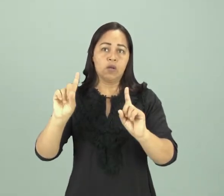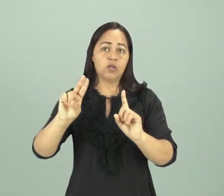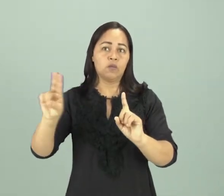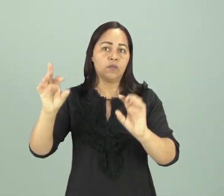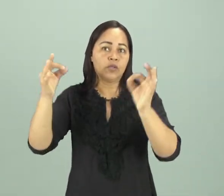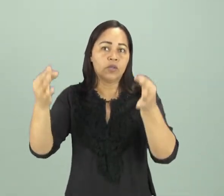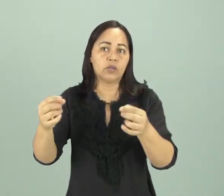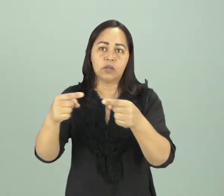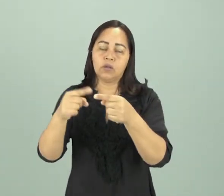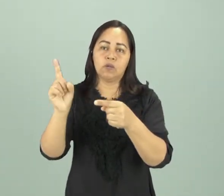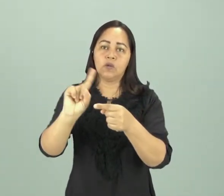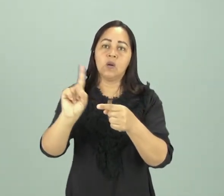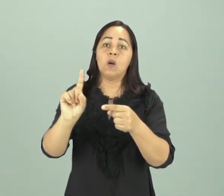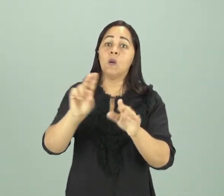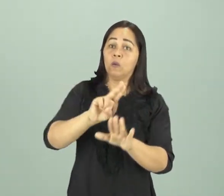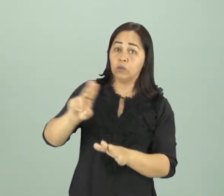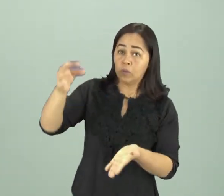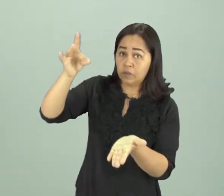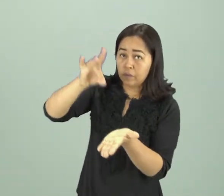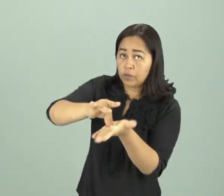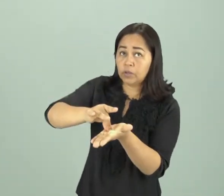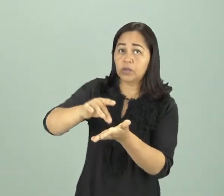era Ricardo Eliezer.